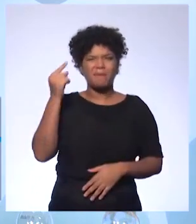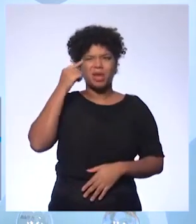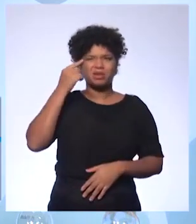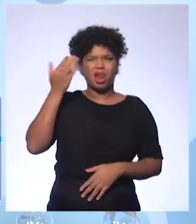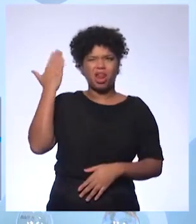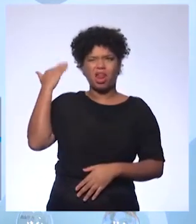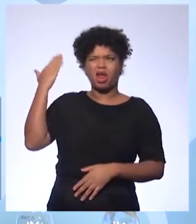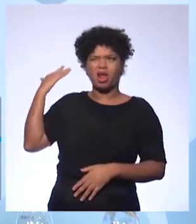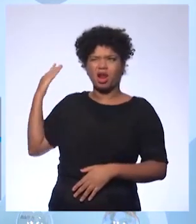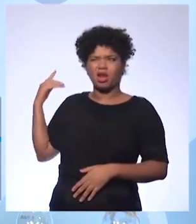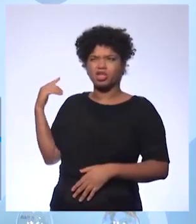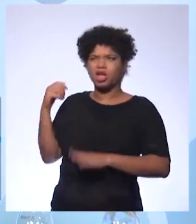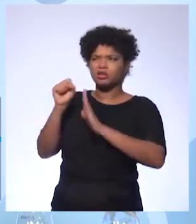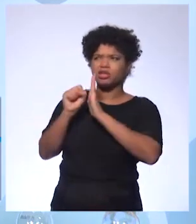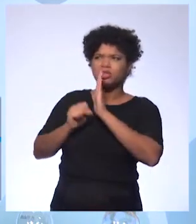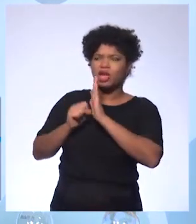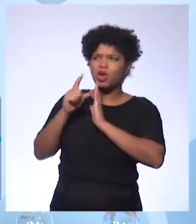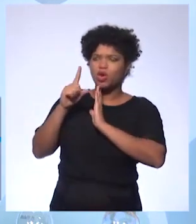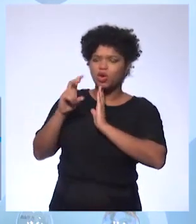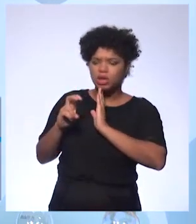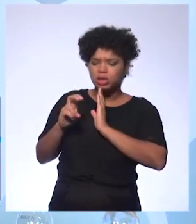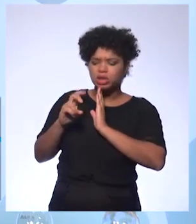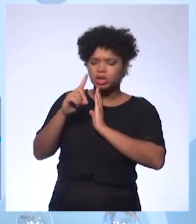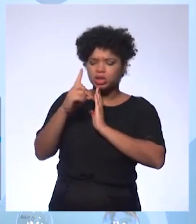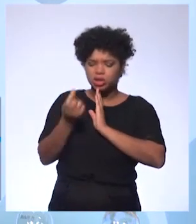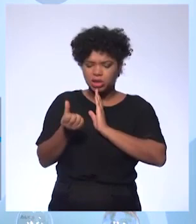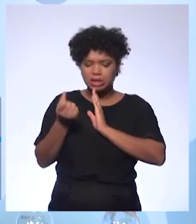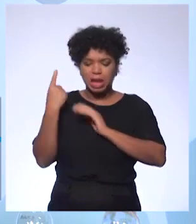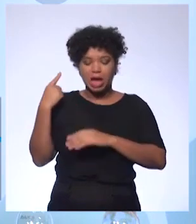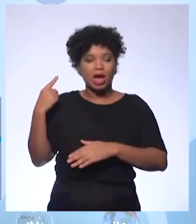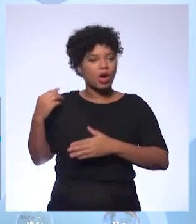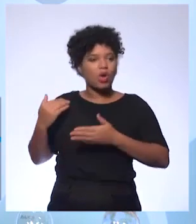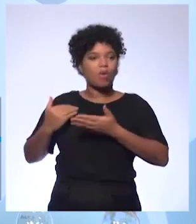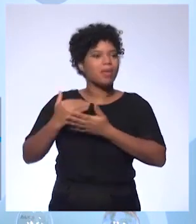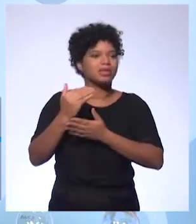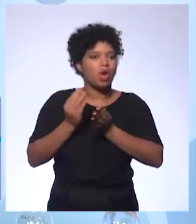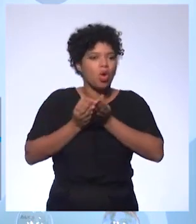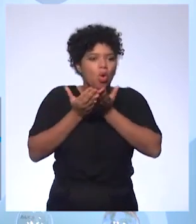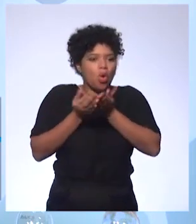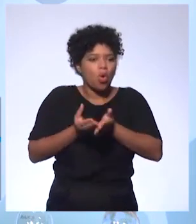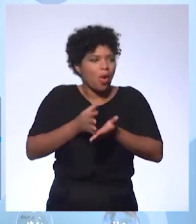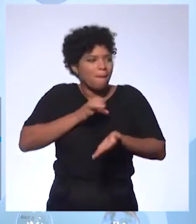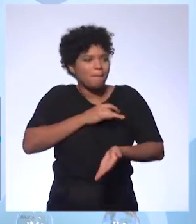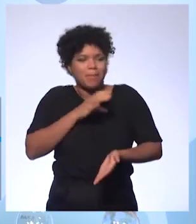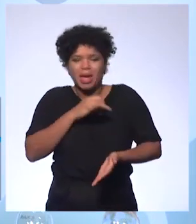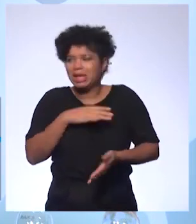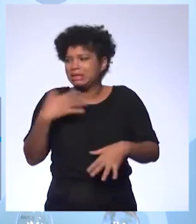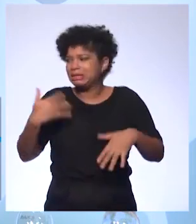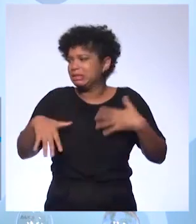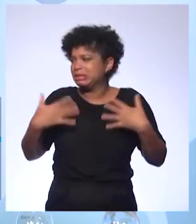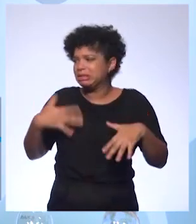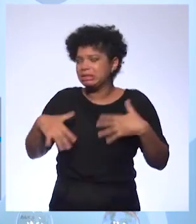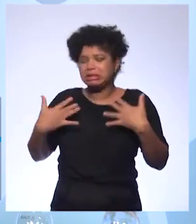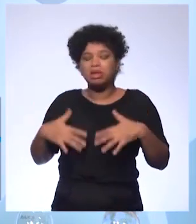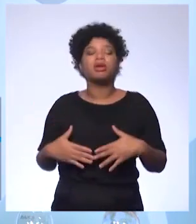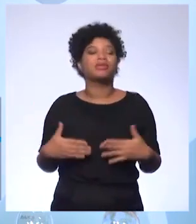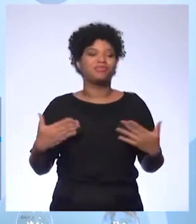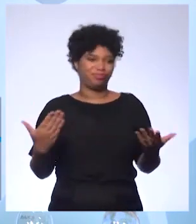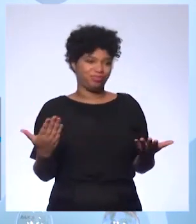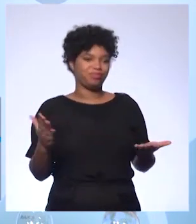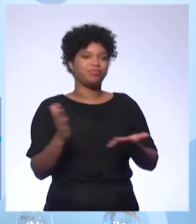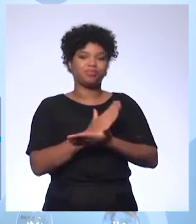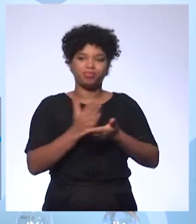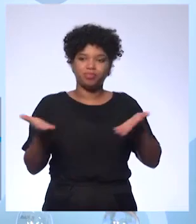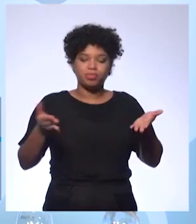nas navegações do século XV, XVI, que eles tinham medo, a gente não pode desistir dos nossos